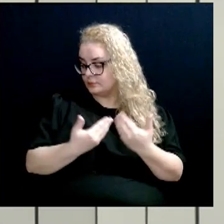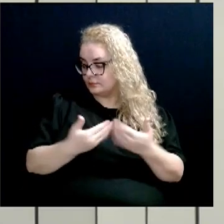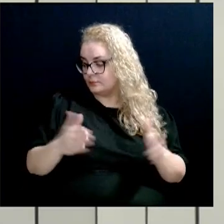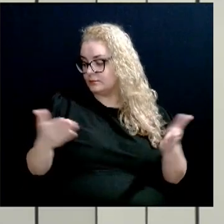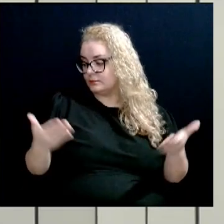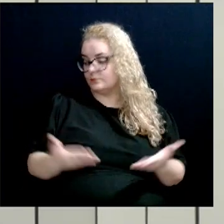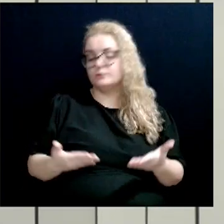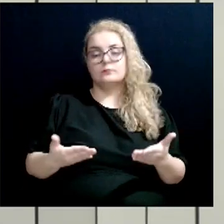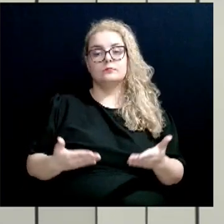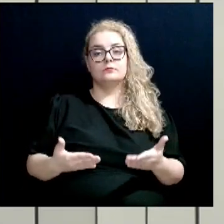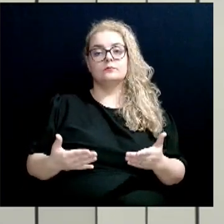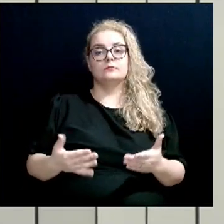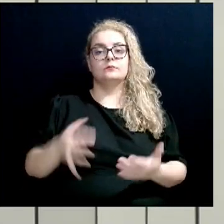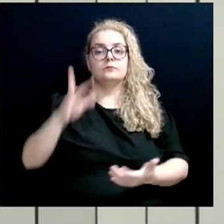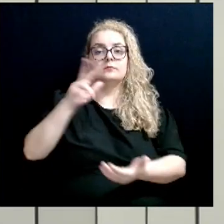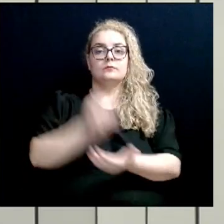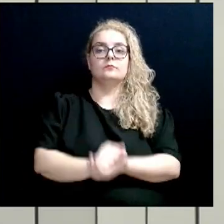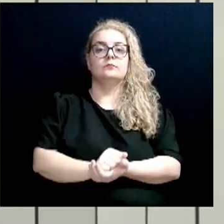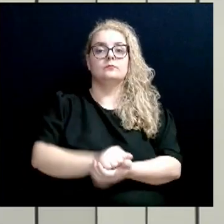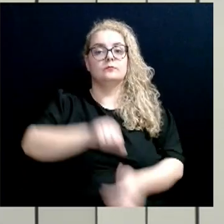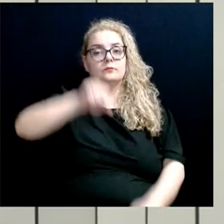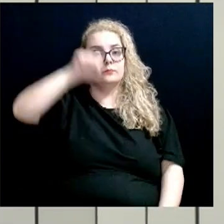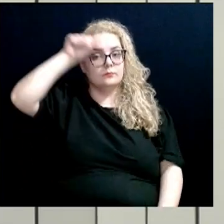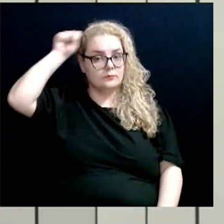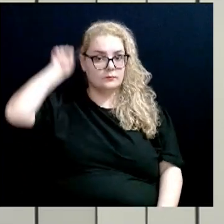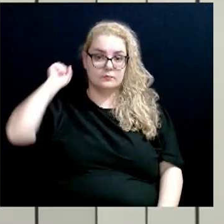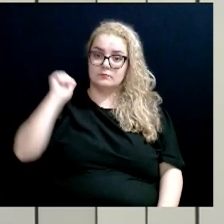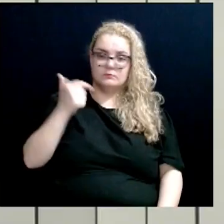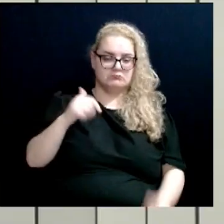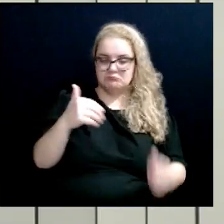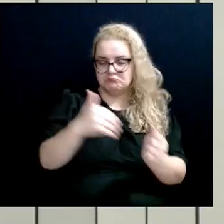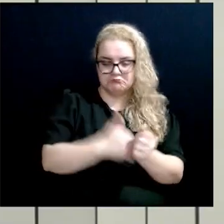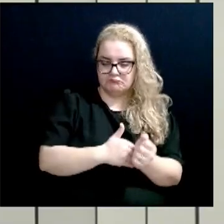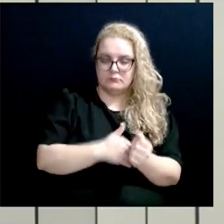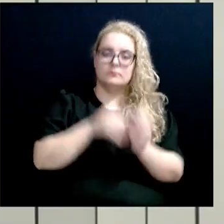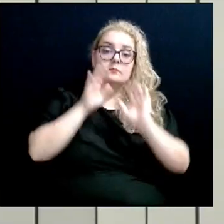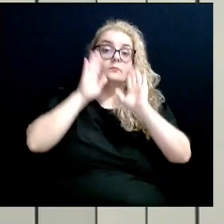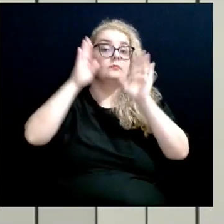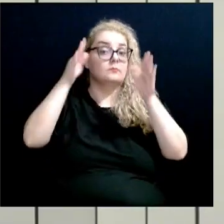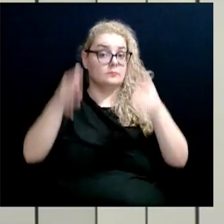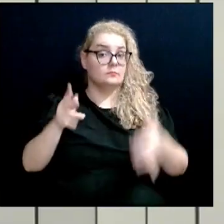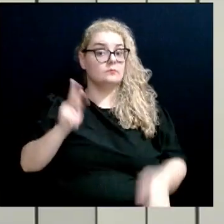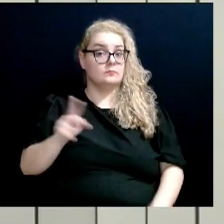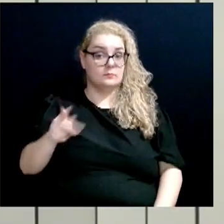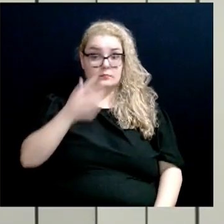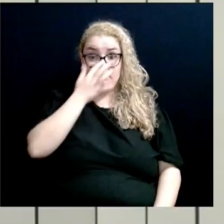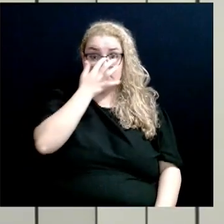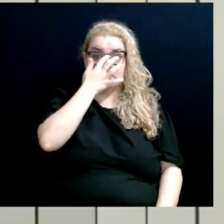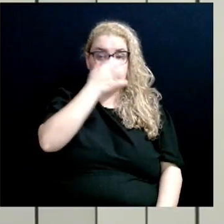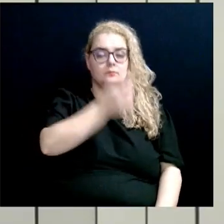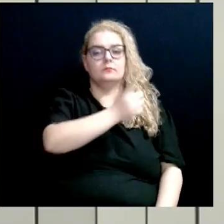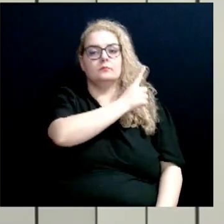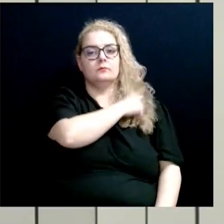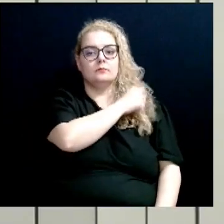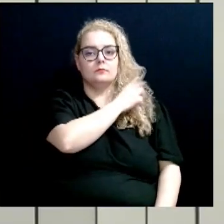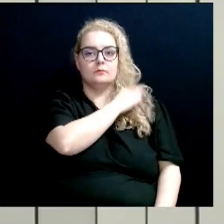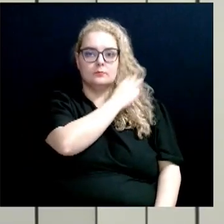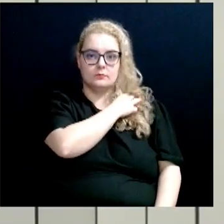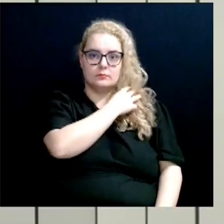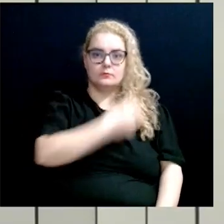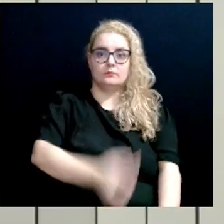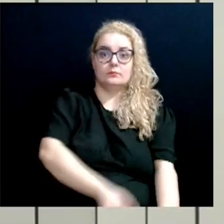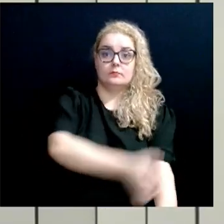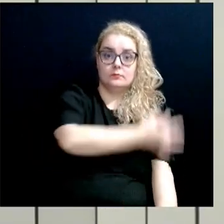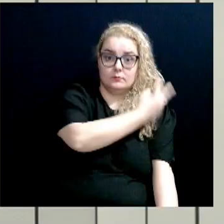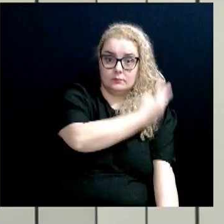evento Vestibular Sem Segredo, voltado a professores dos ensinos médio e fundamental 2. O evento